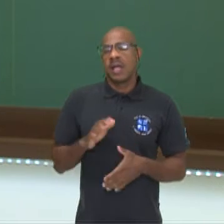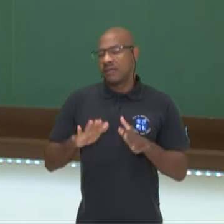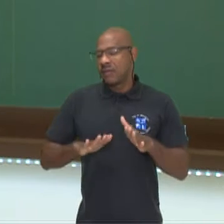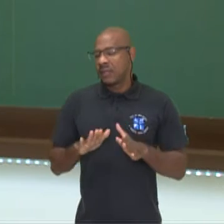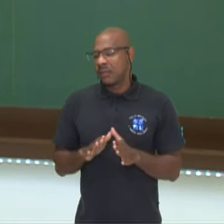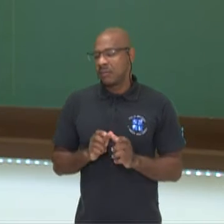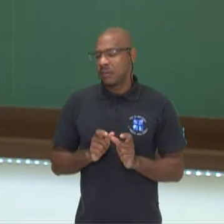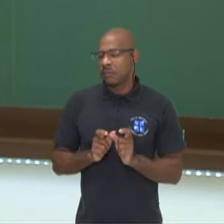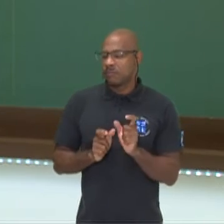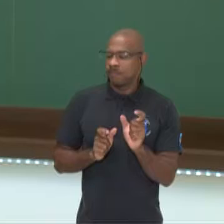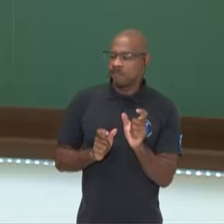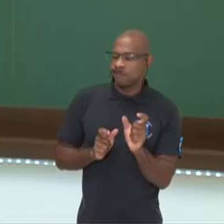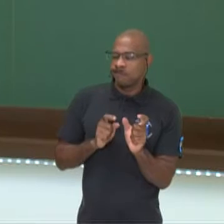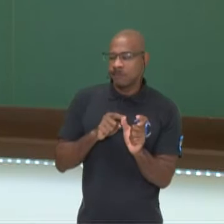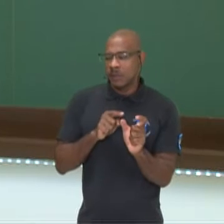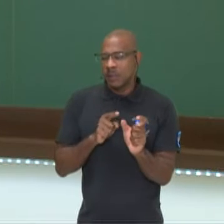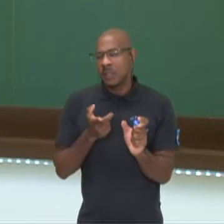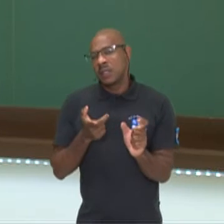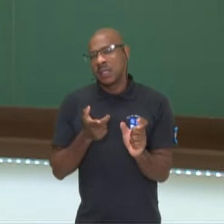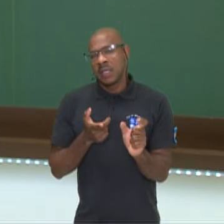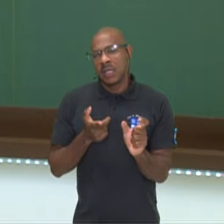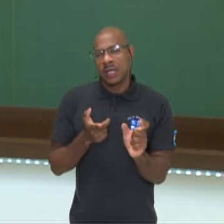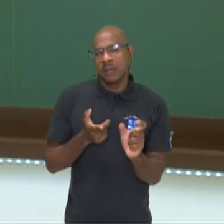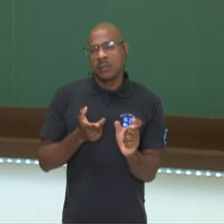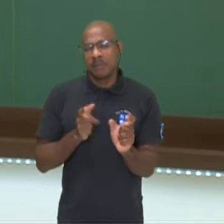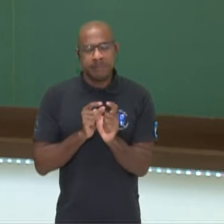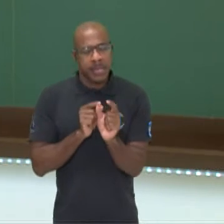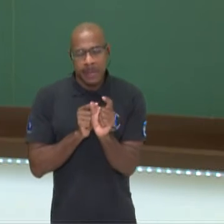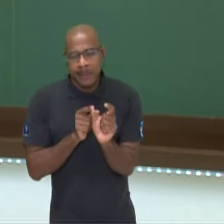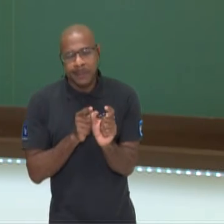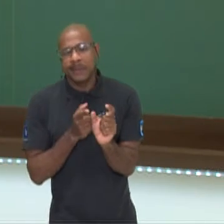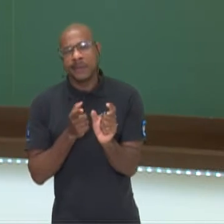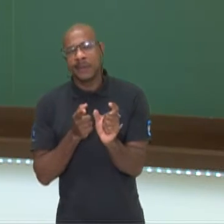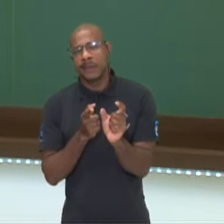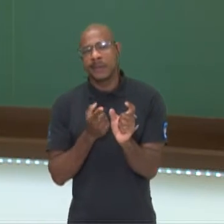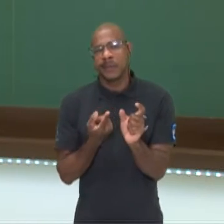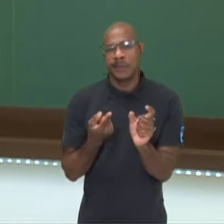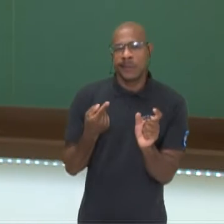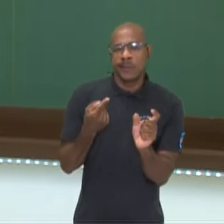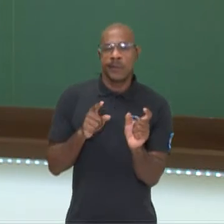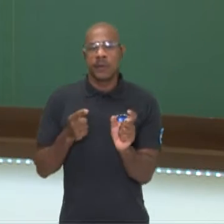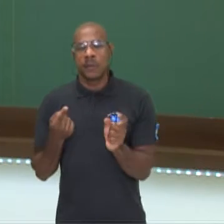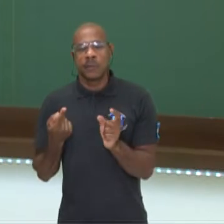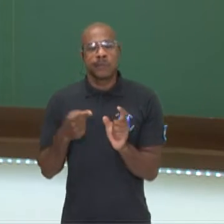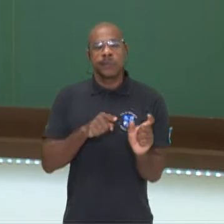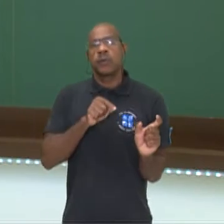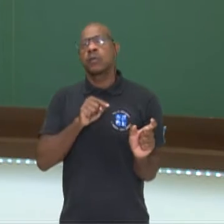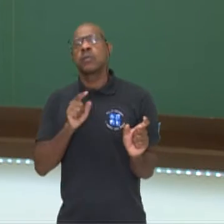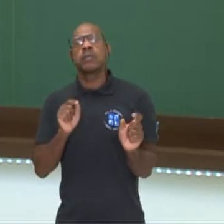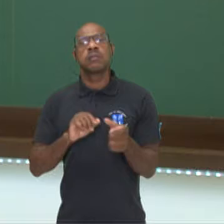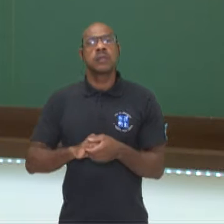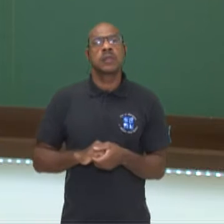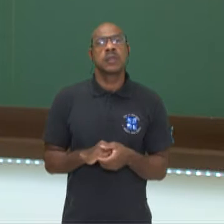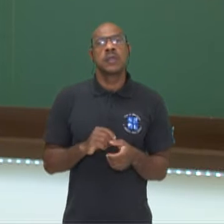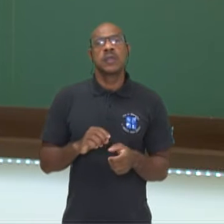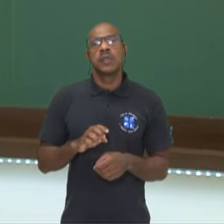pejorativamente à questão do Estado, é porque o Estado, nesse modelo, ele